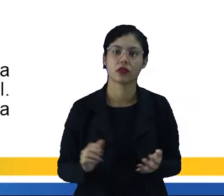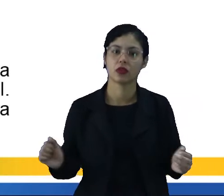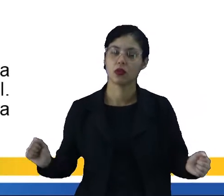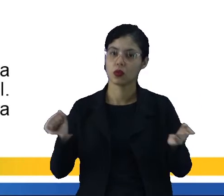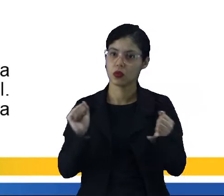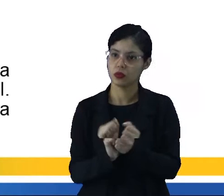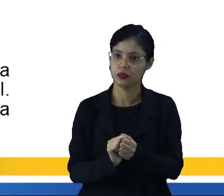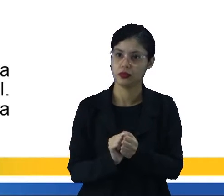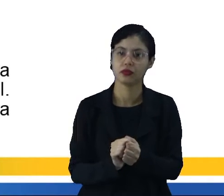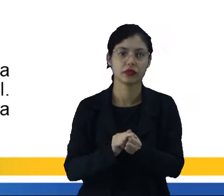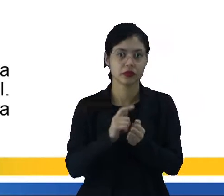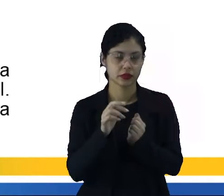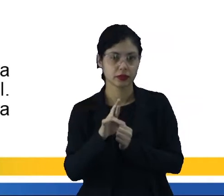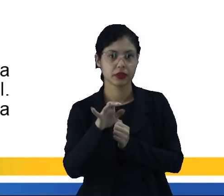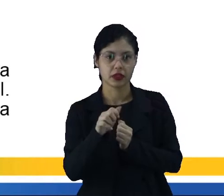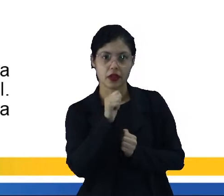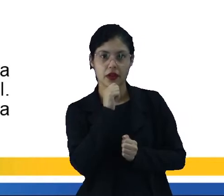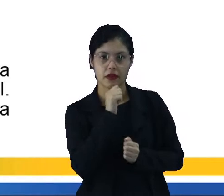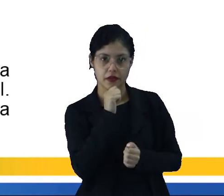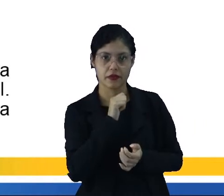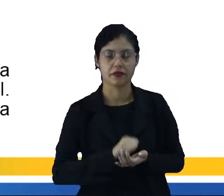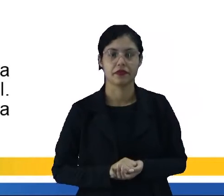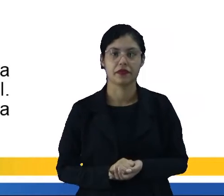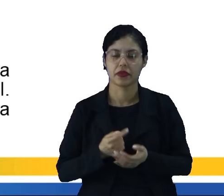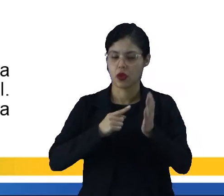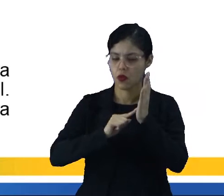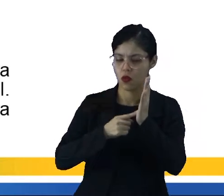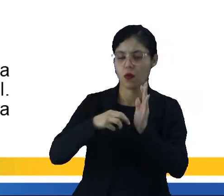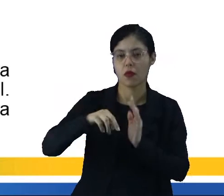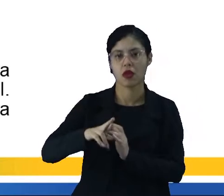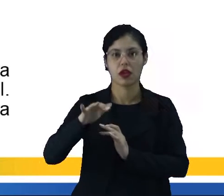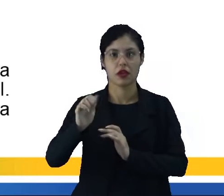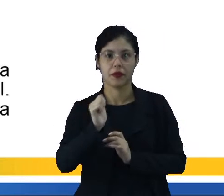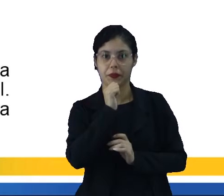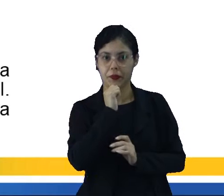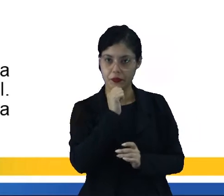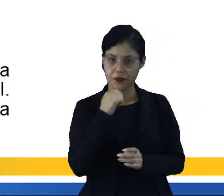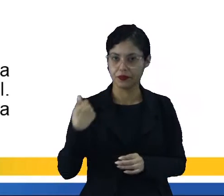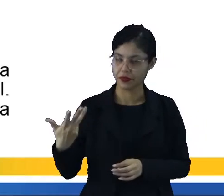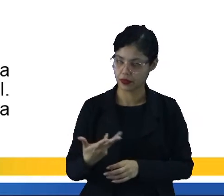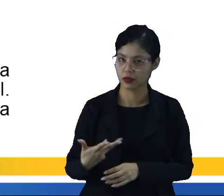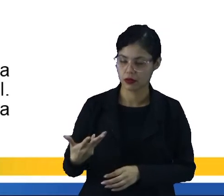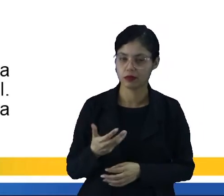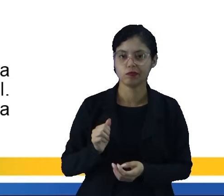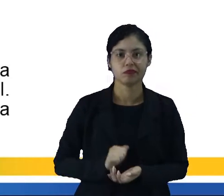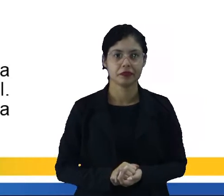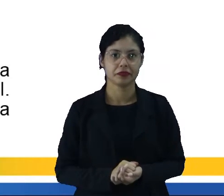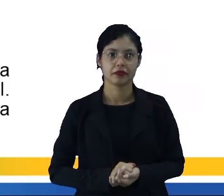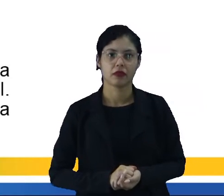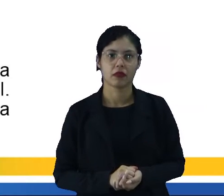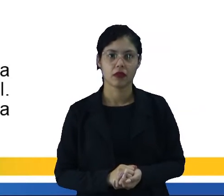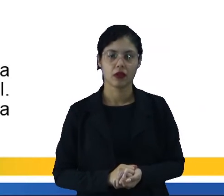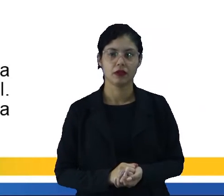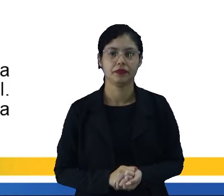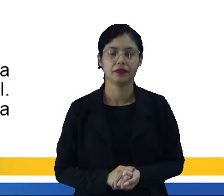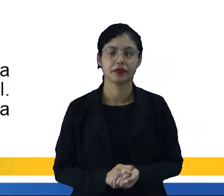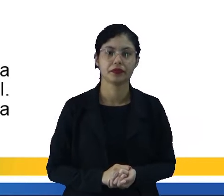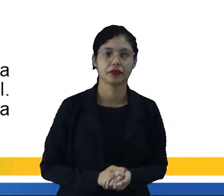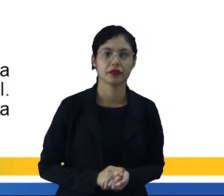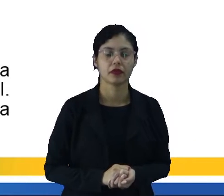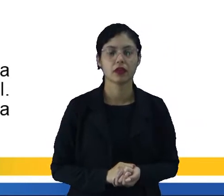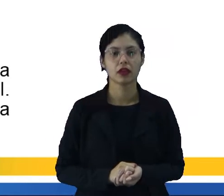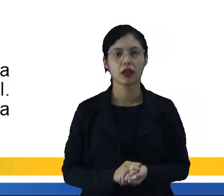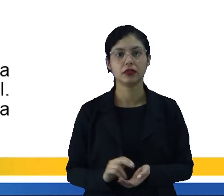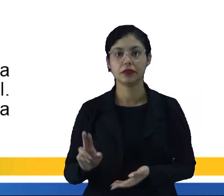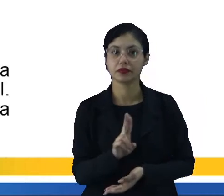o vértice da pirâmide com o ponto médio de uma aresta da base tá com ponto médio aresta da base